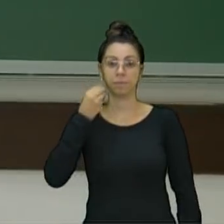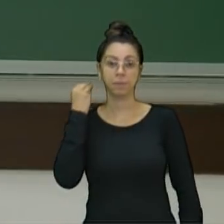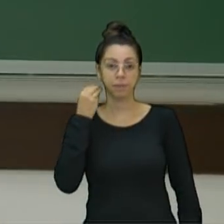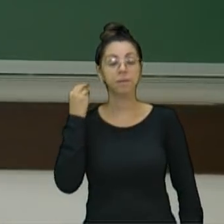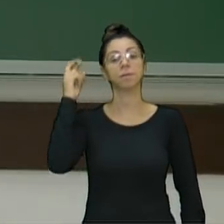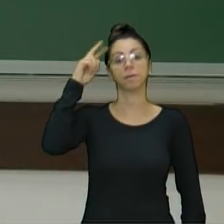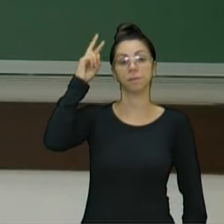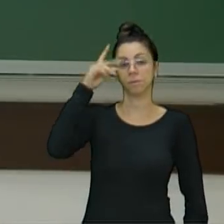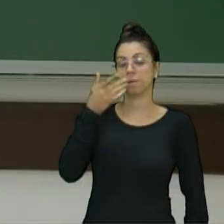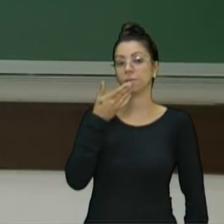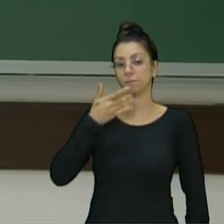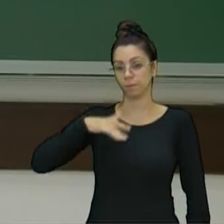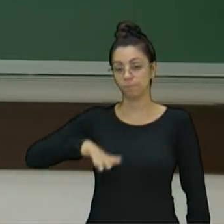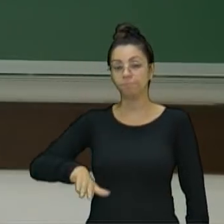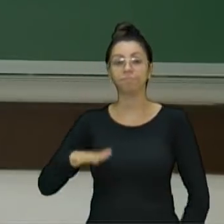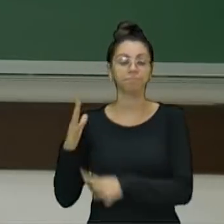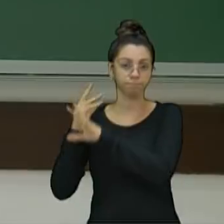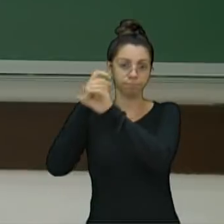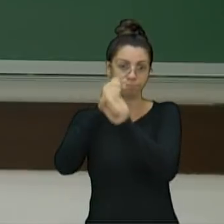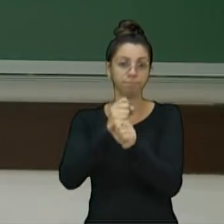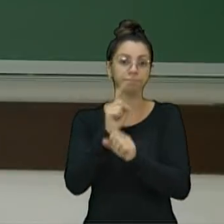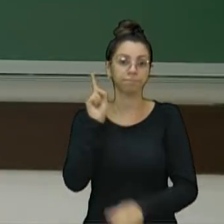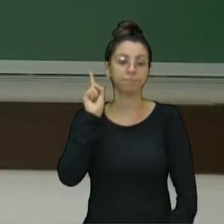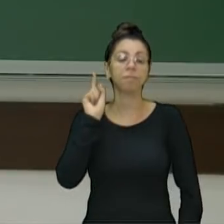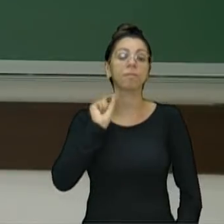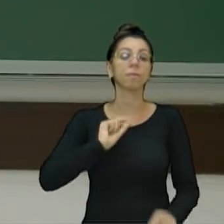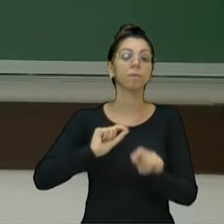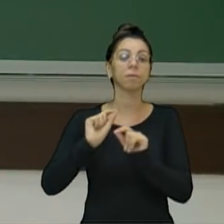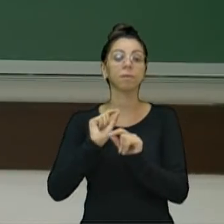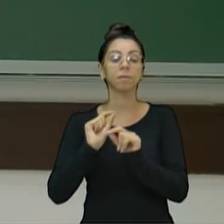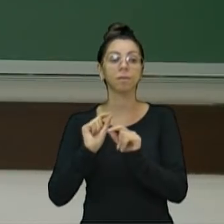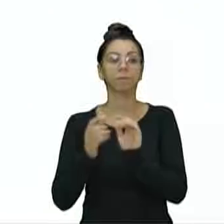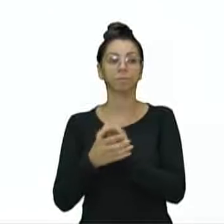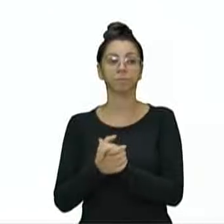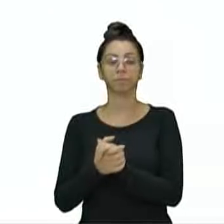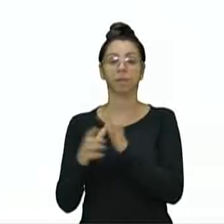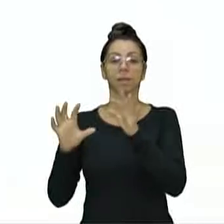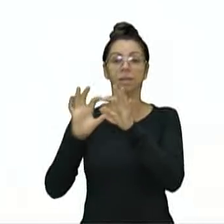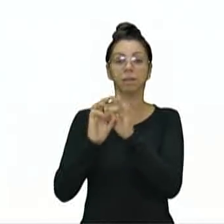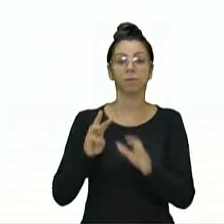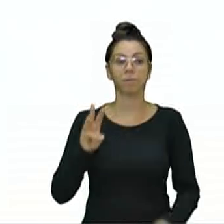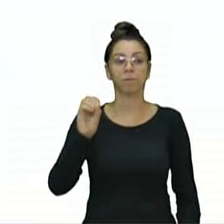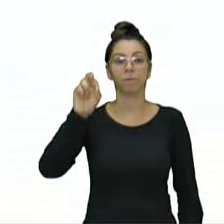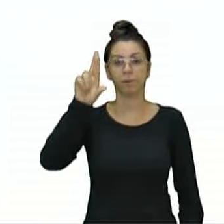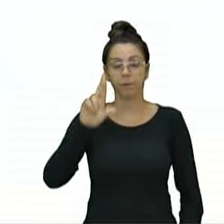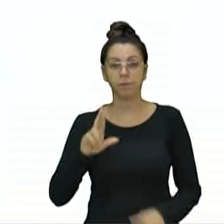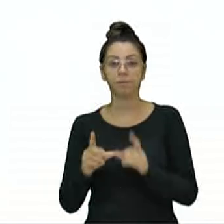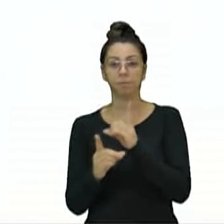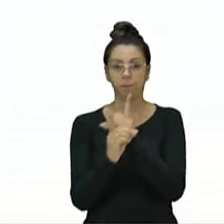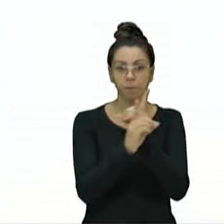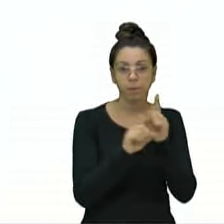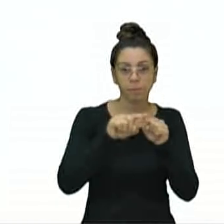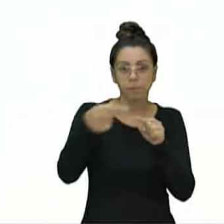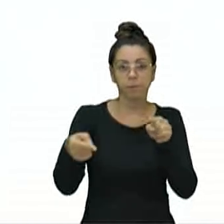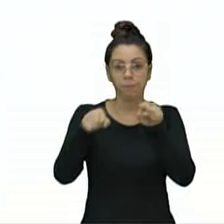está contando da infância, essa lembrança dela, quais são as linking words que aparecem, ok?